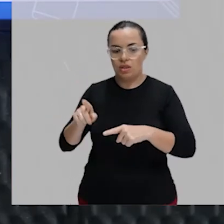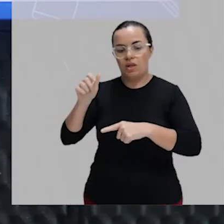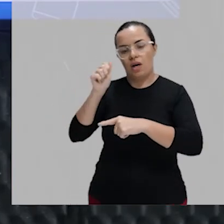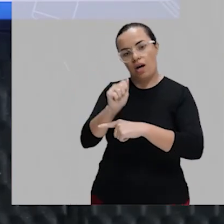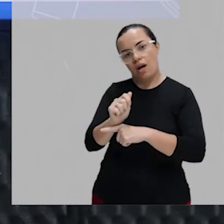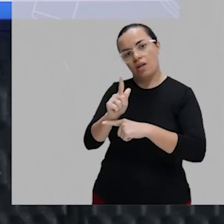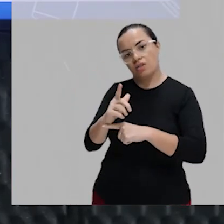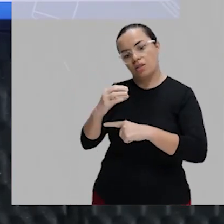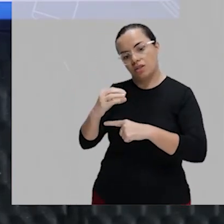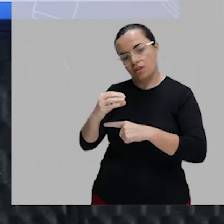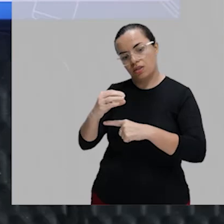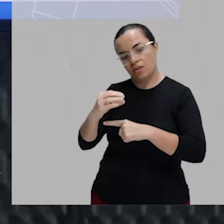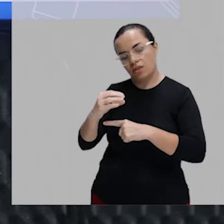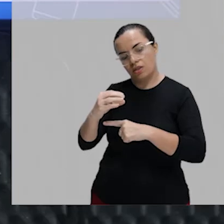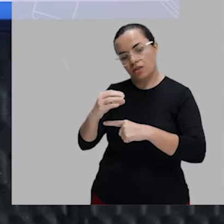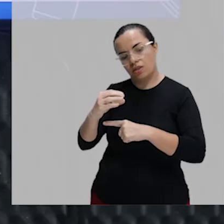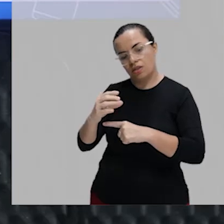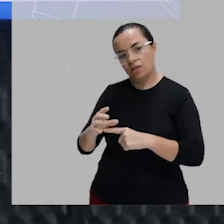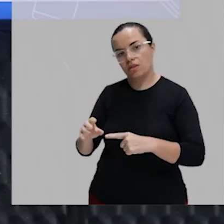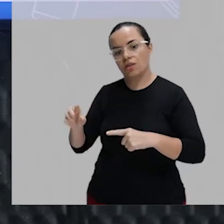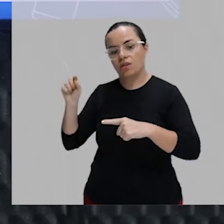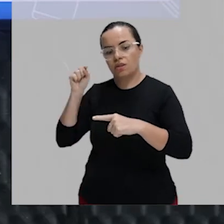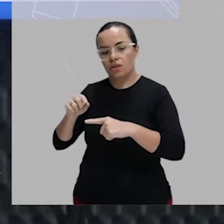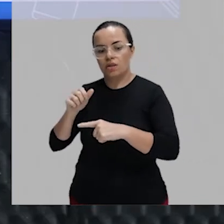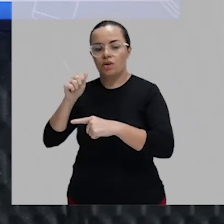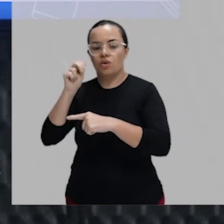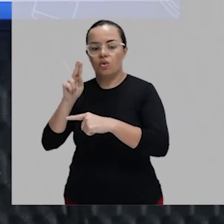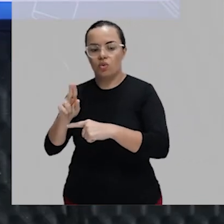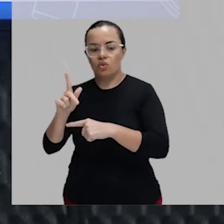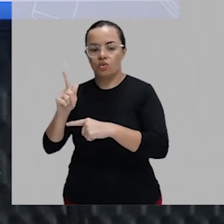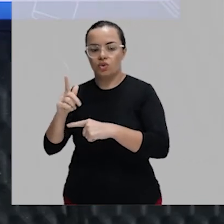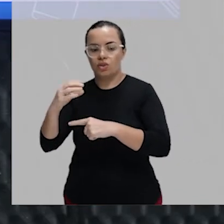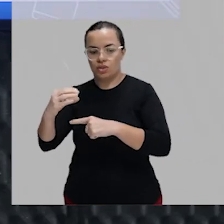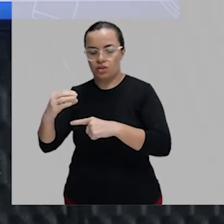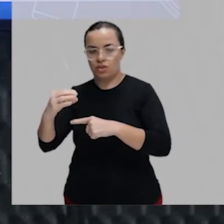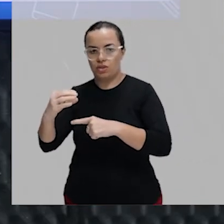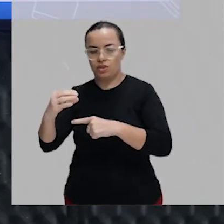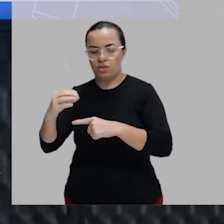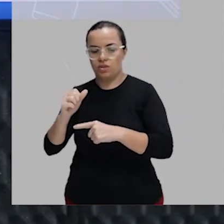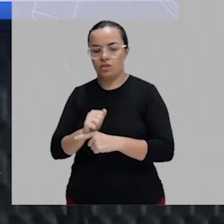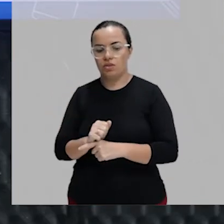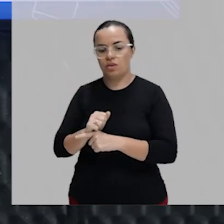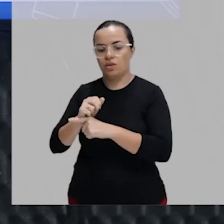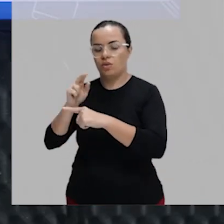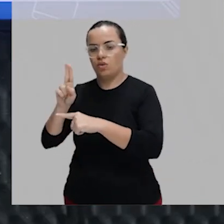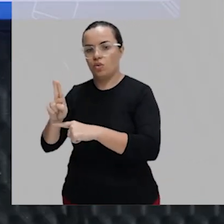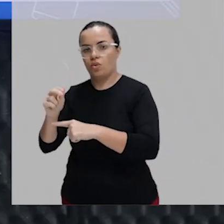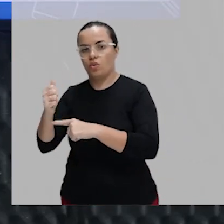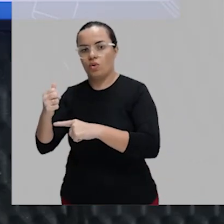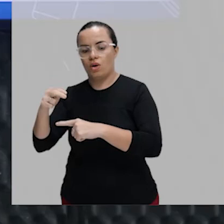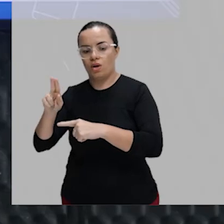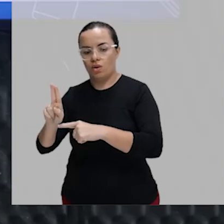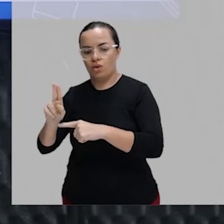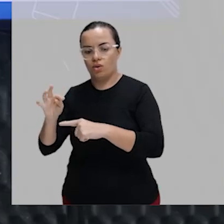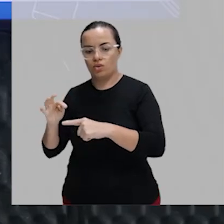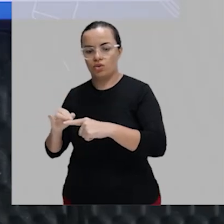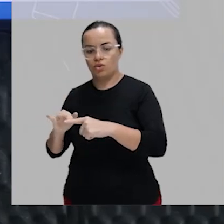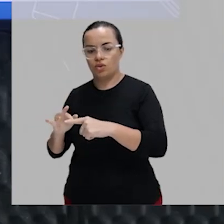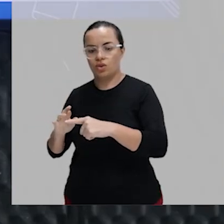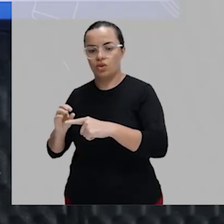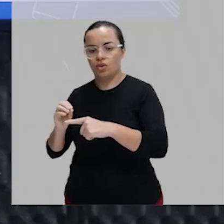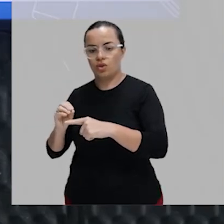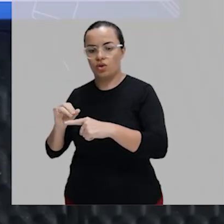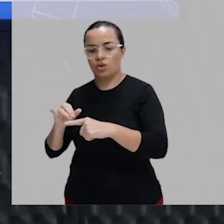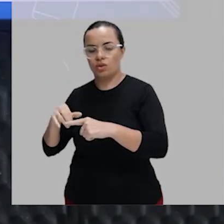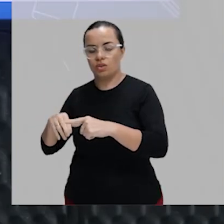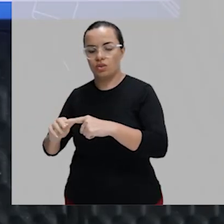serina, UGC, cisteína, UAU, tirosina, GCC, alanina,